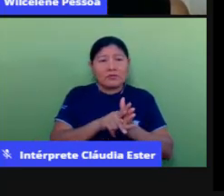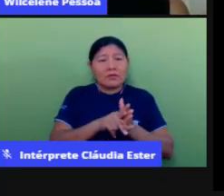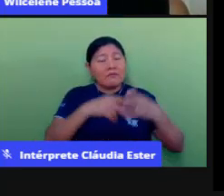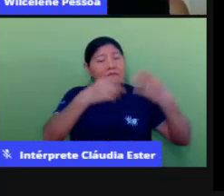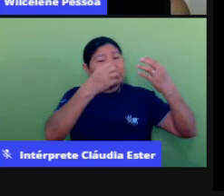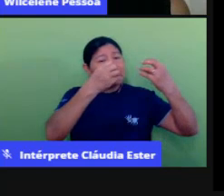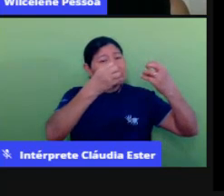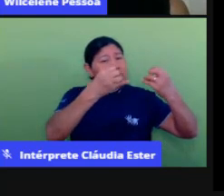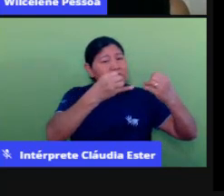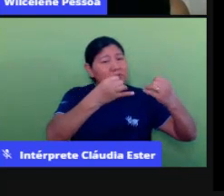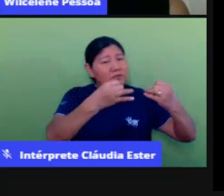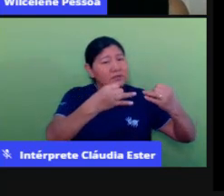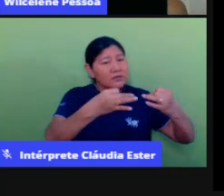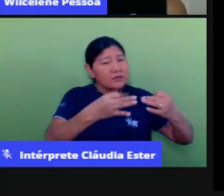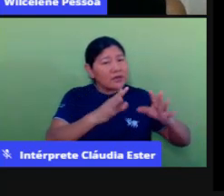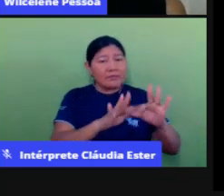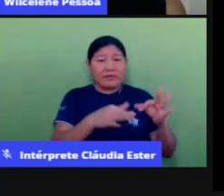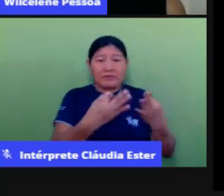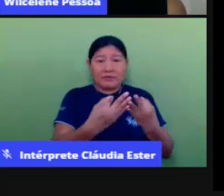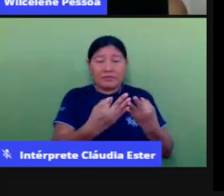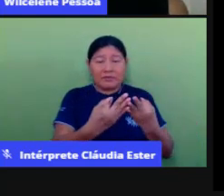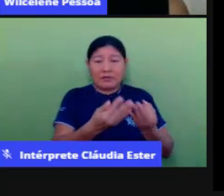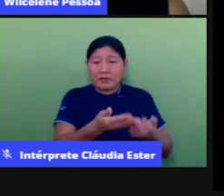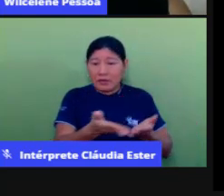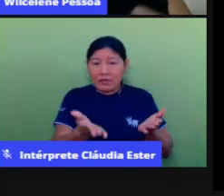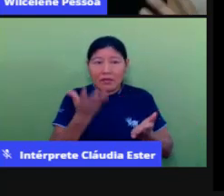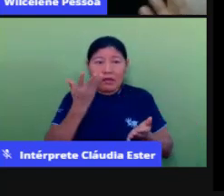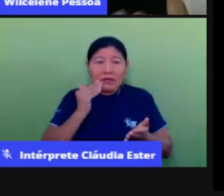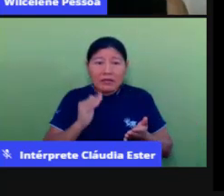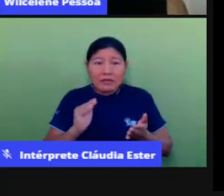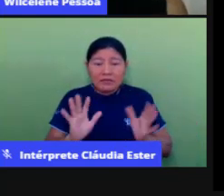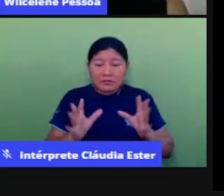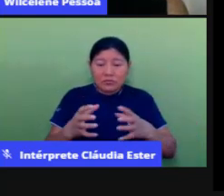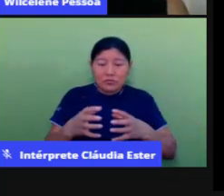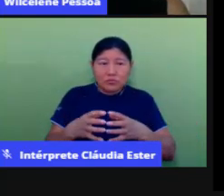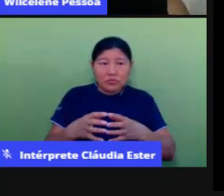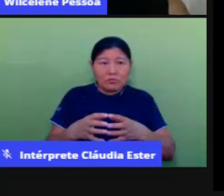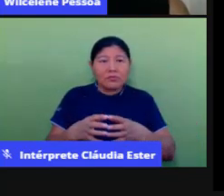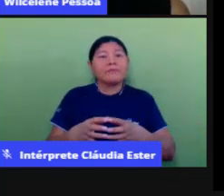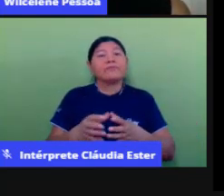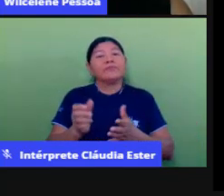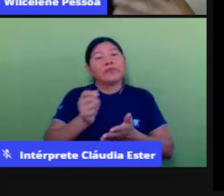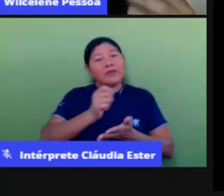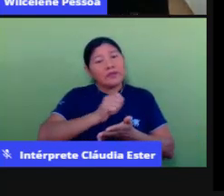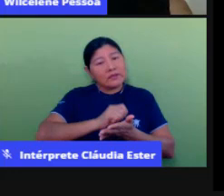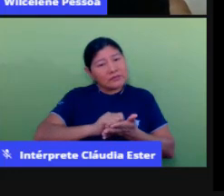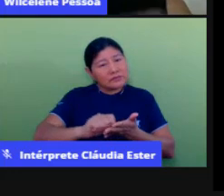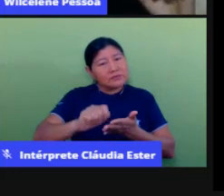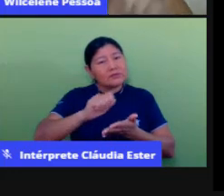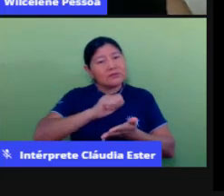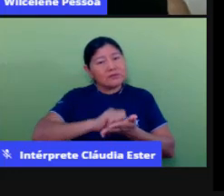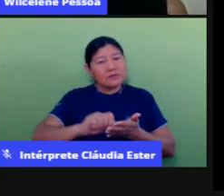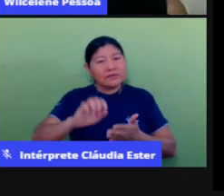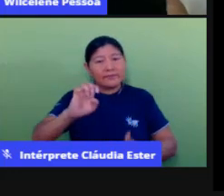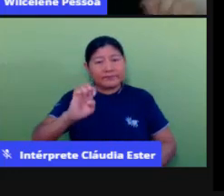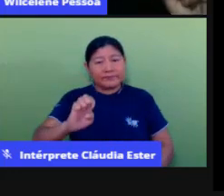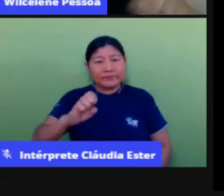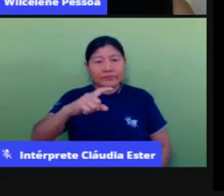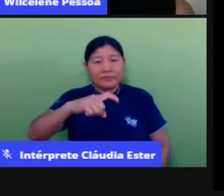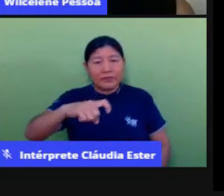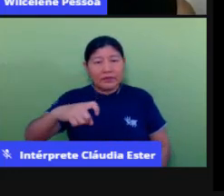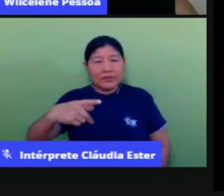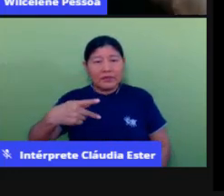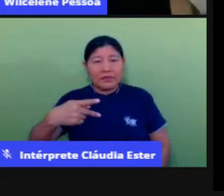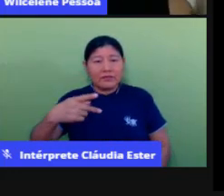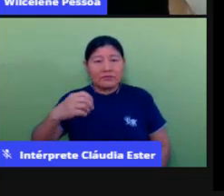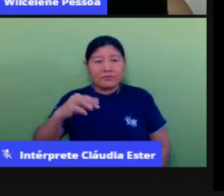para essas famílias, né? Para os pais dessas crianças do meu grupo, olha, o escrito espontâneo é aquele primeiro registro. Então pode vir bolinha, pode